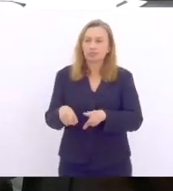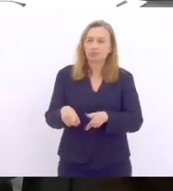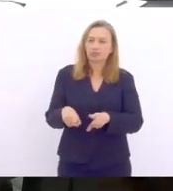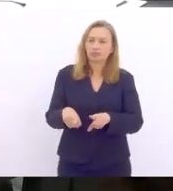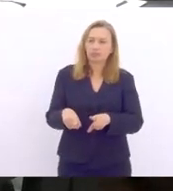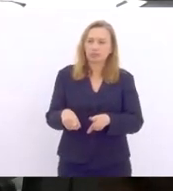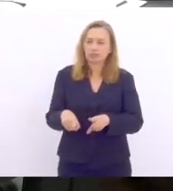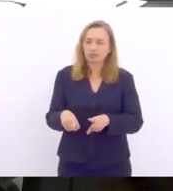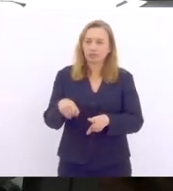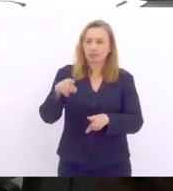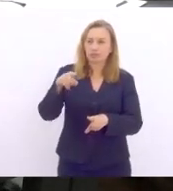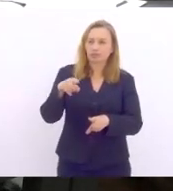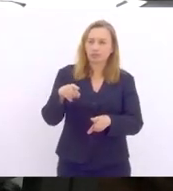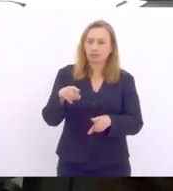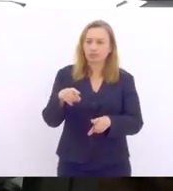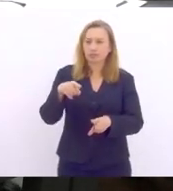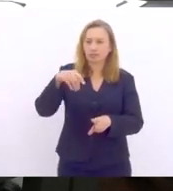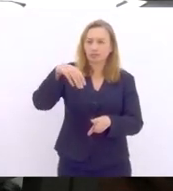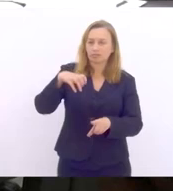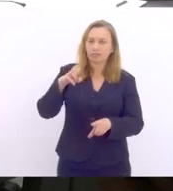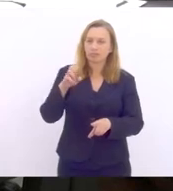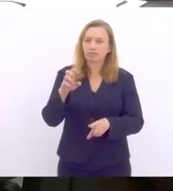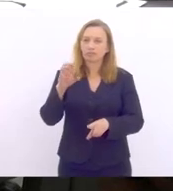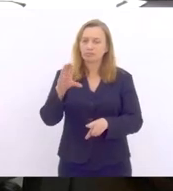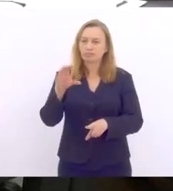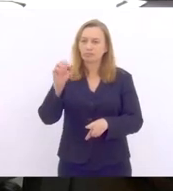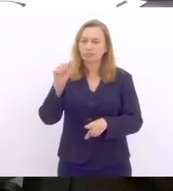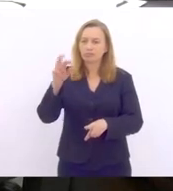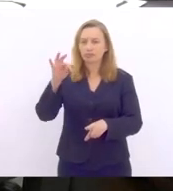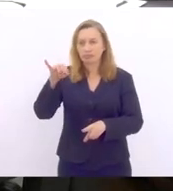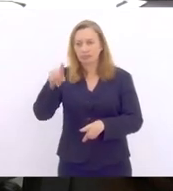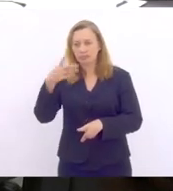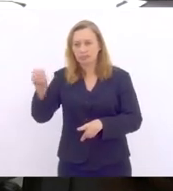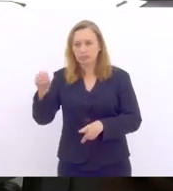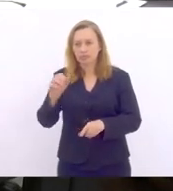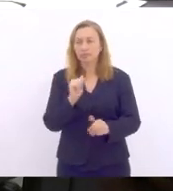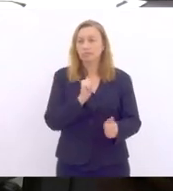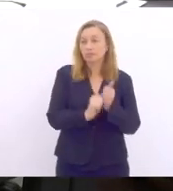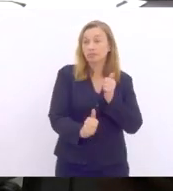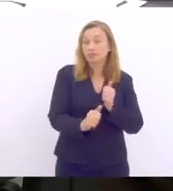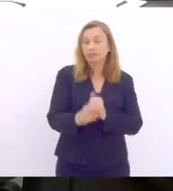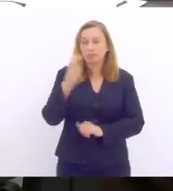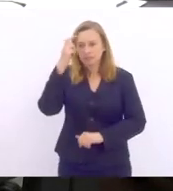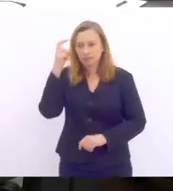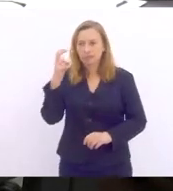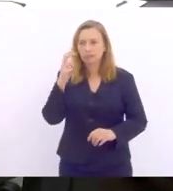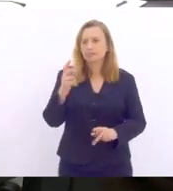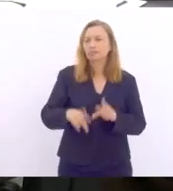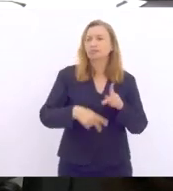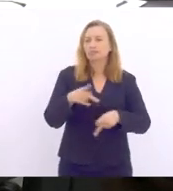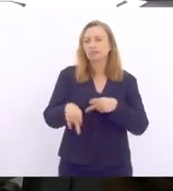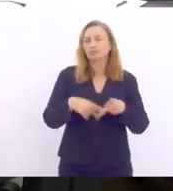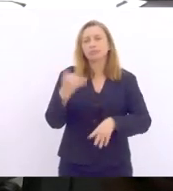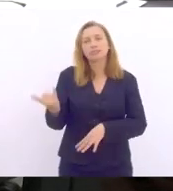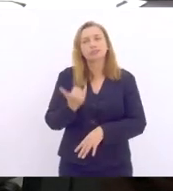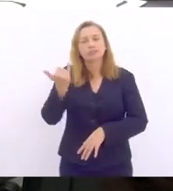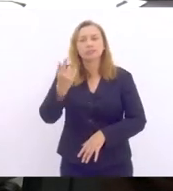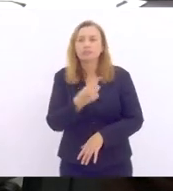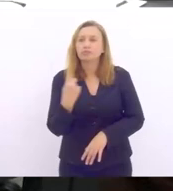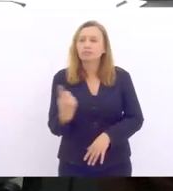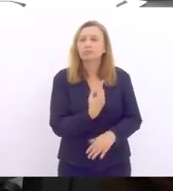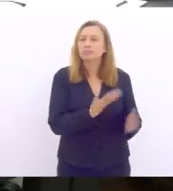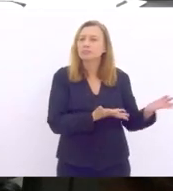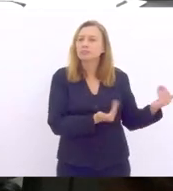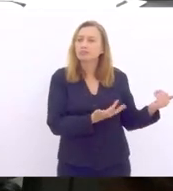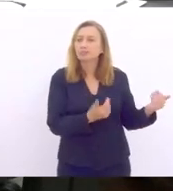a mercantilização do futebol. É importante dizer que essa é uma cultura popular tão importante para a nossa